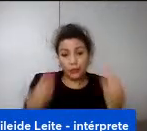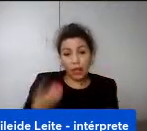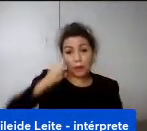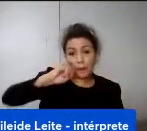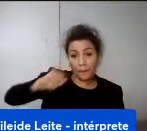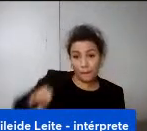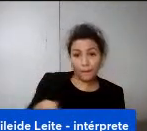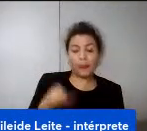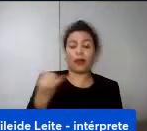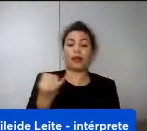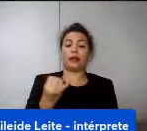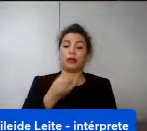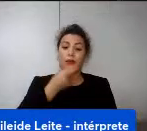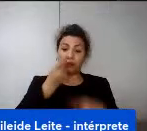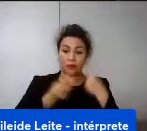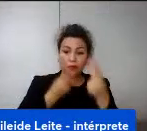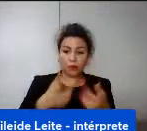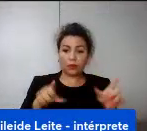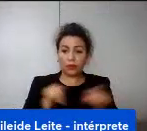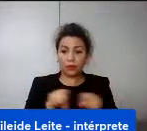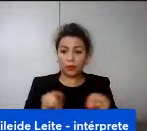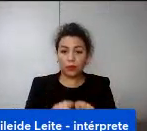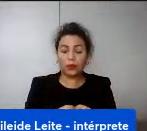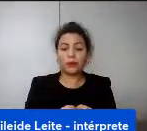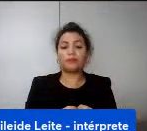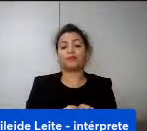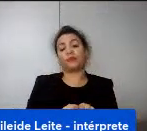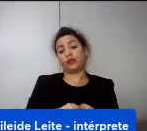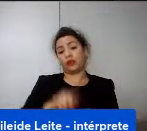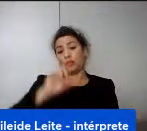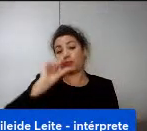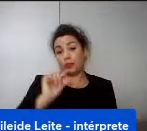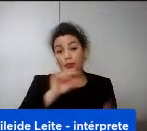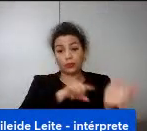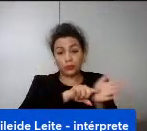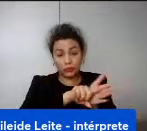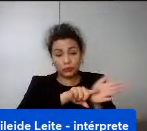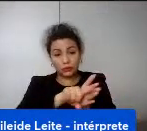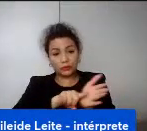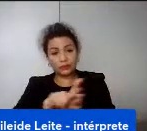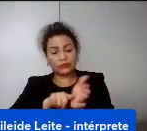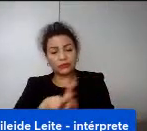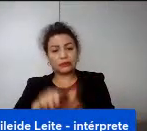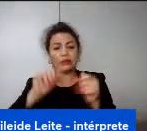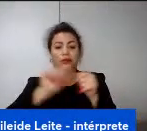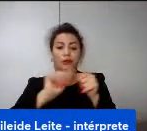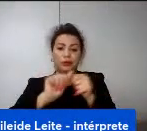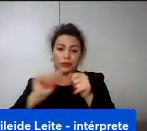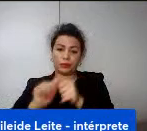para situar aqui também um pouco das investigações que vêm sendo feitas